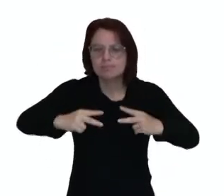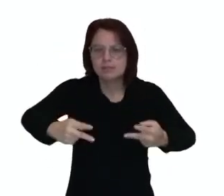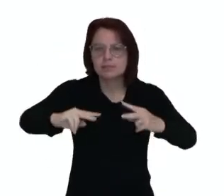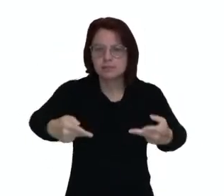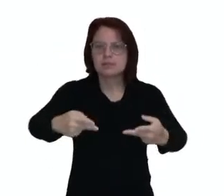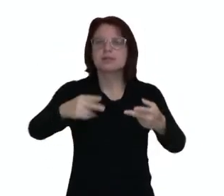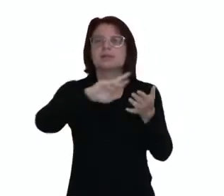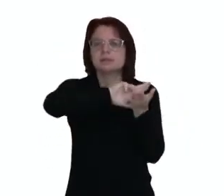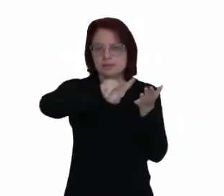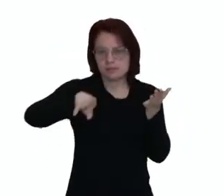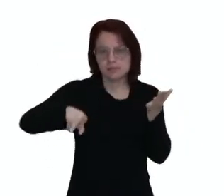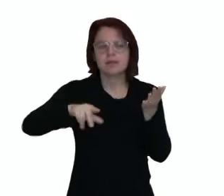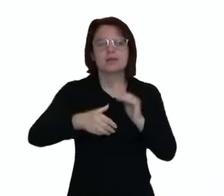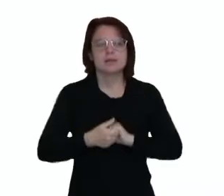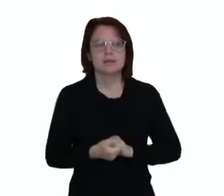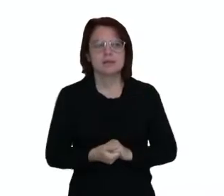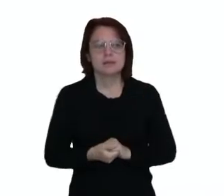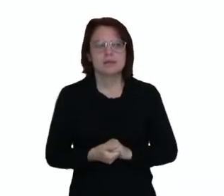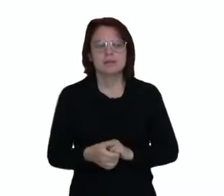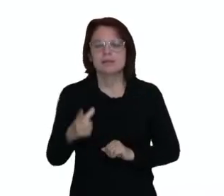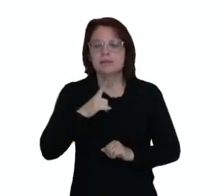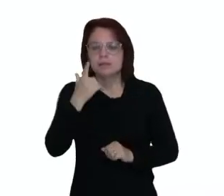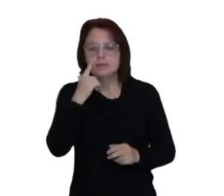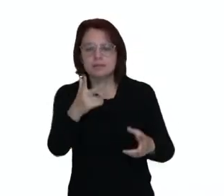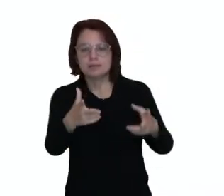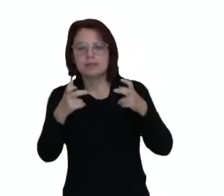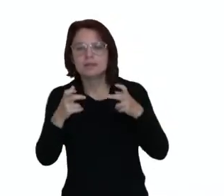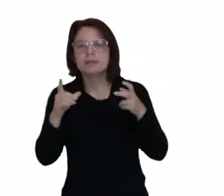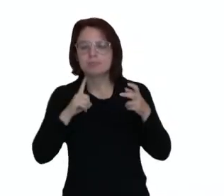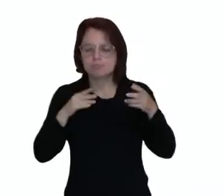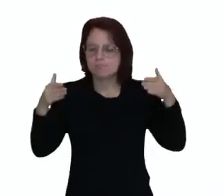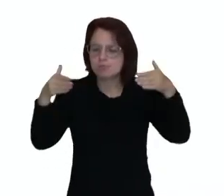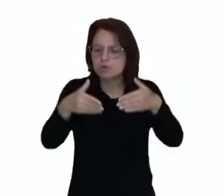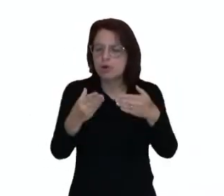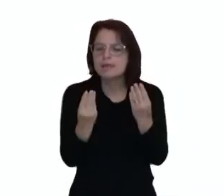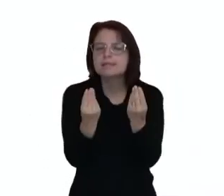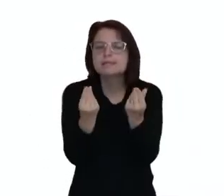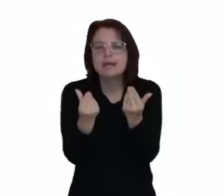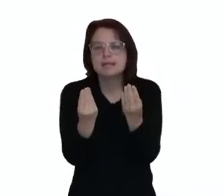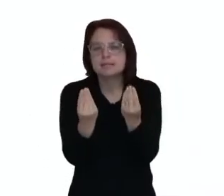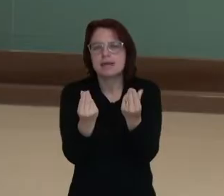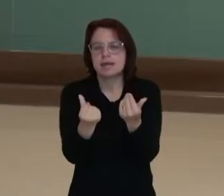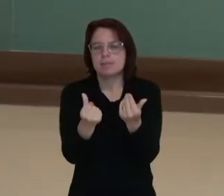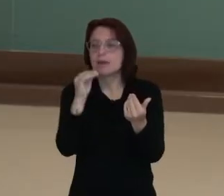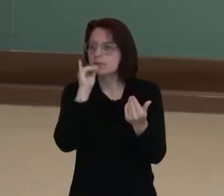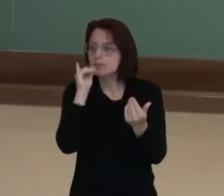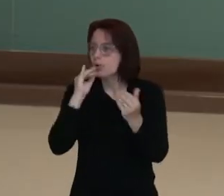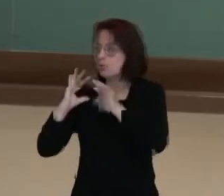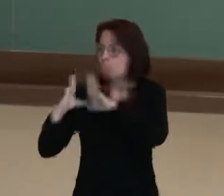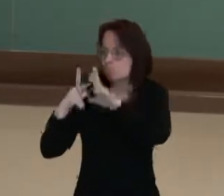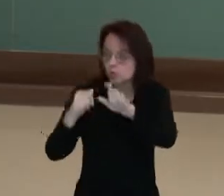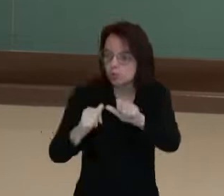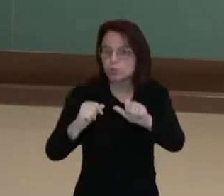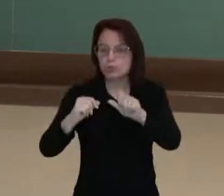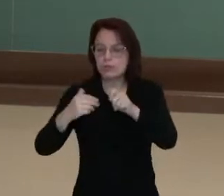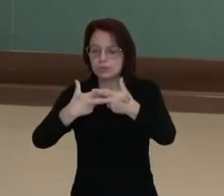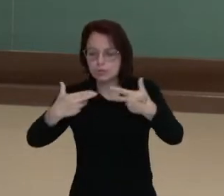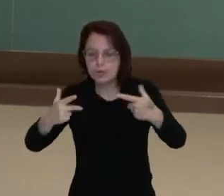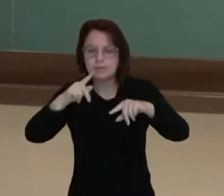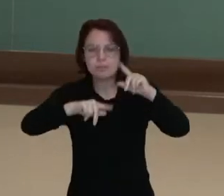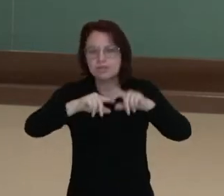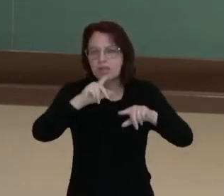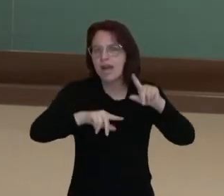características, né? Nessa época a concepção de vida era essencialista, ou seja, eles acreditavam que todos os seres existentes,